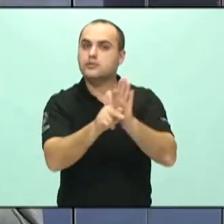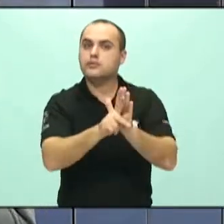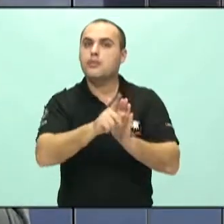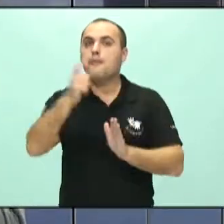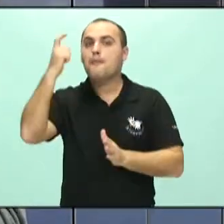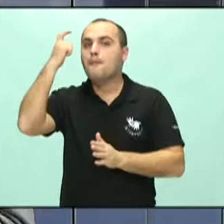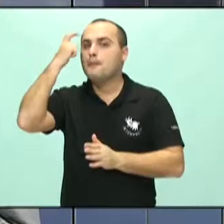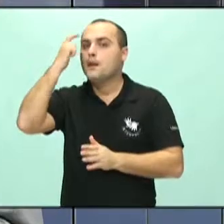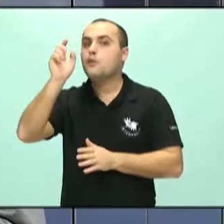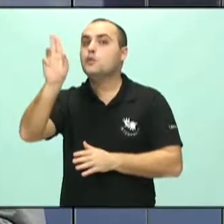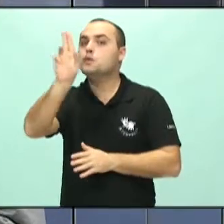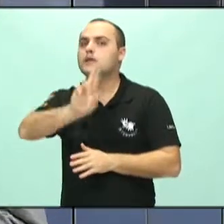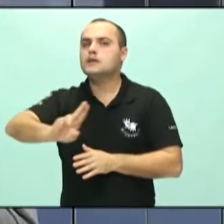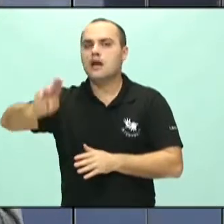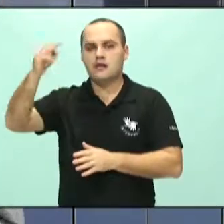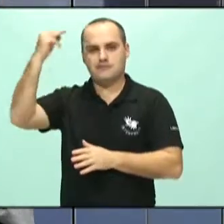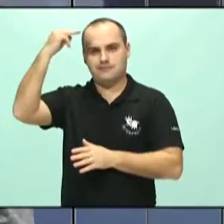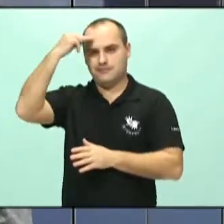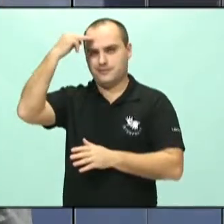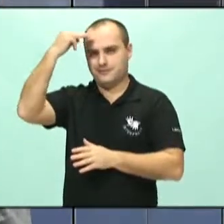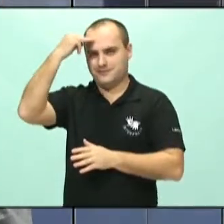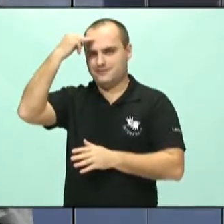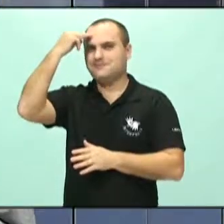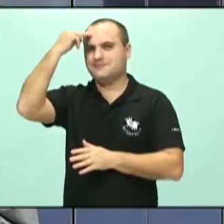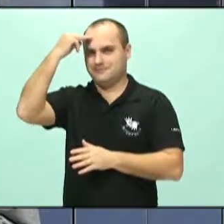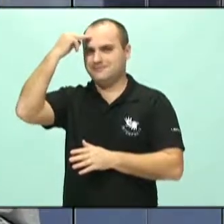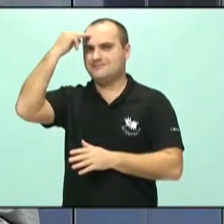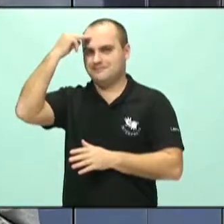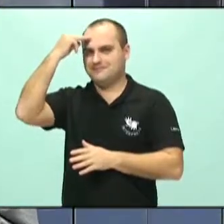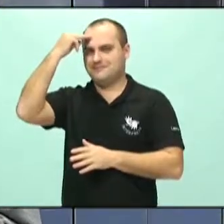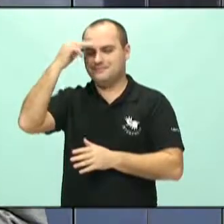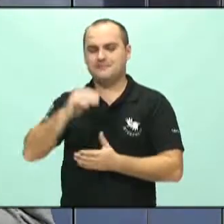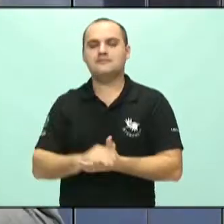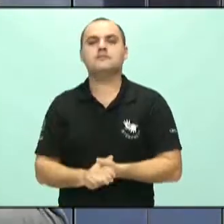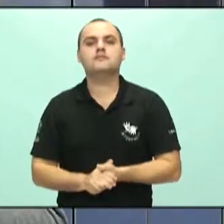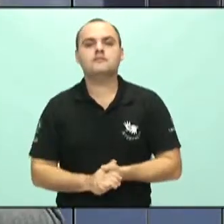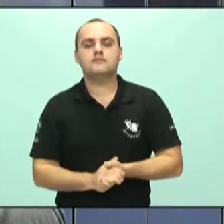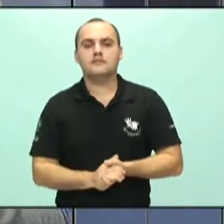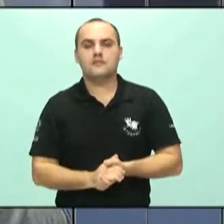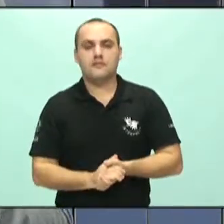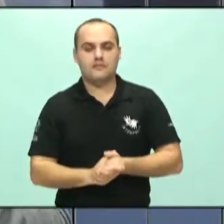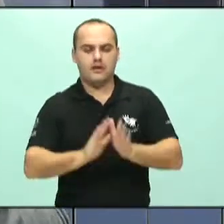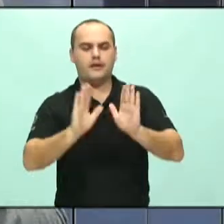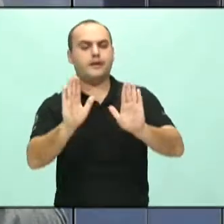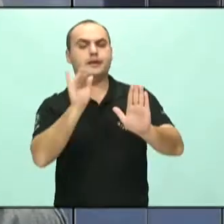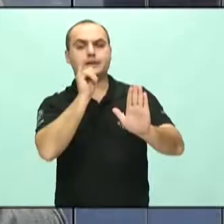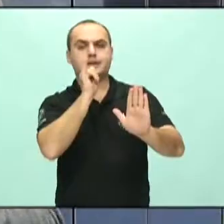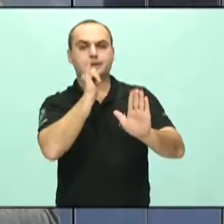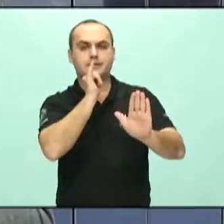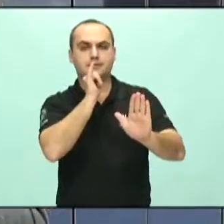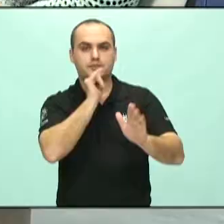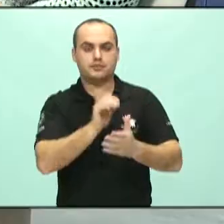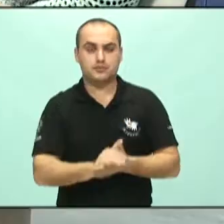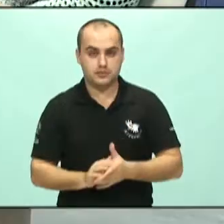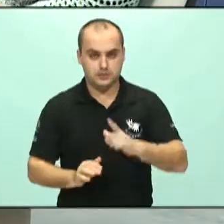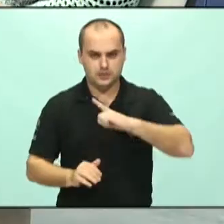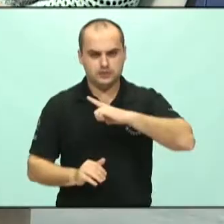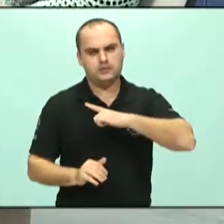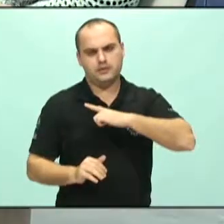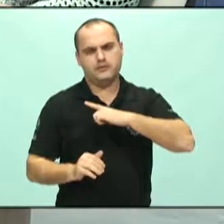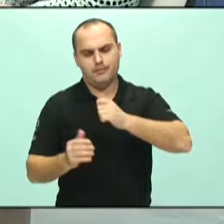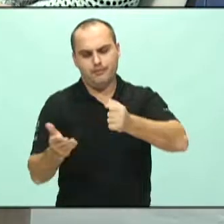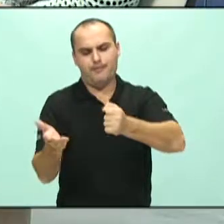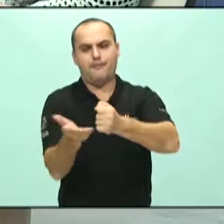a sua memória e a sua mentalidade. Então, por exemplo, nós temos um básico da